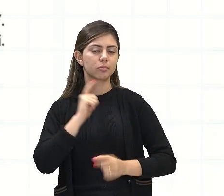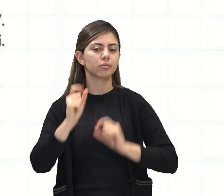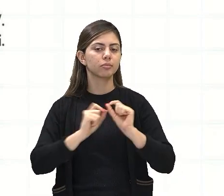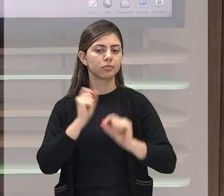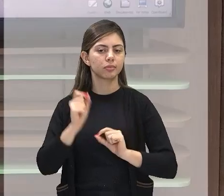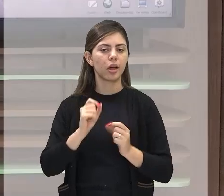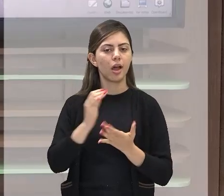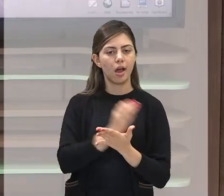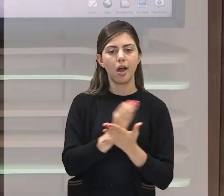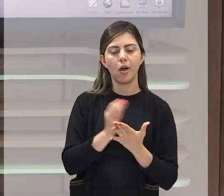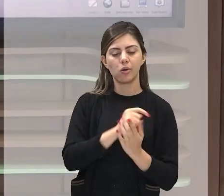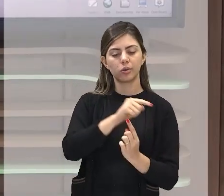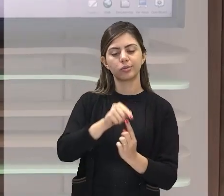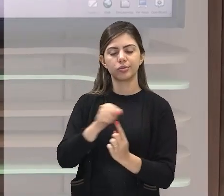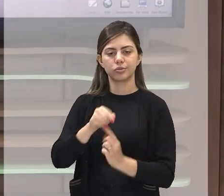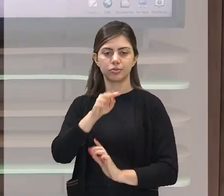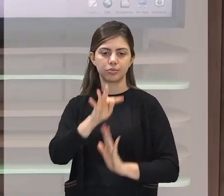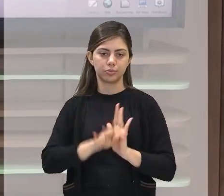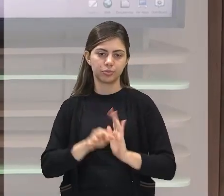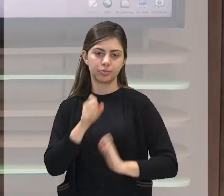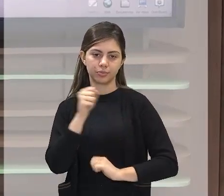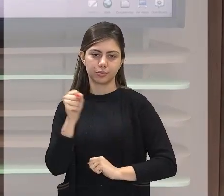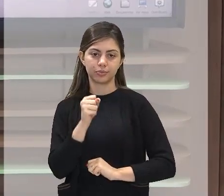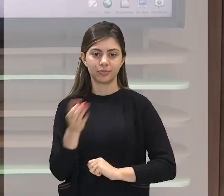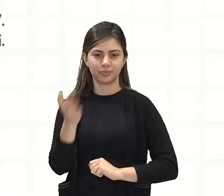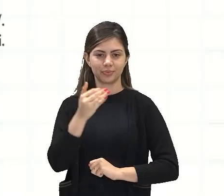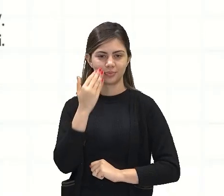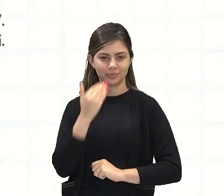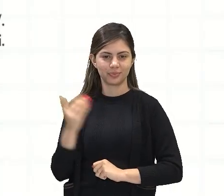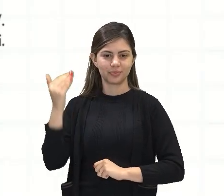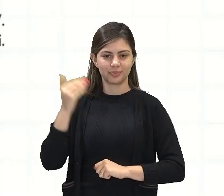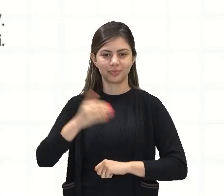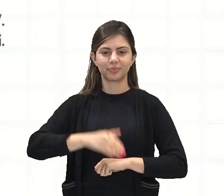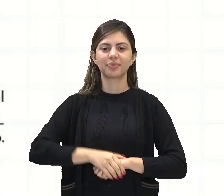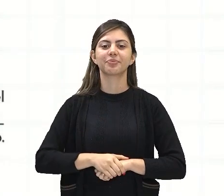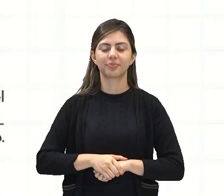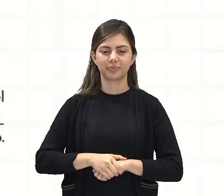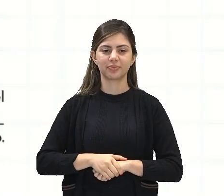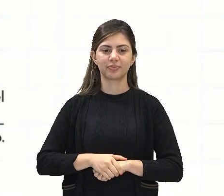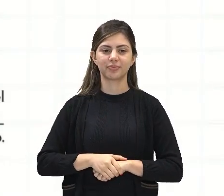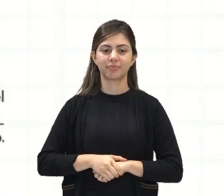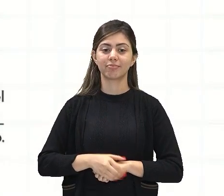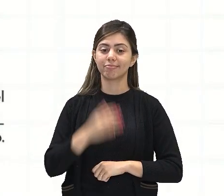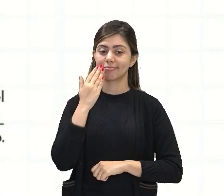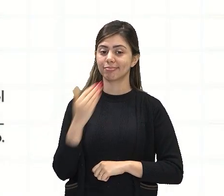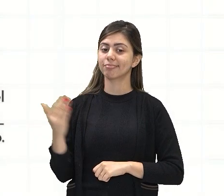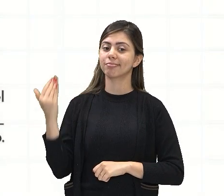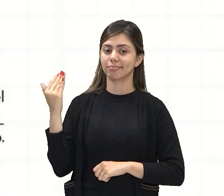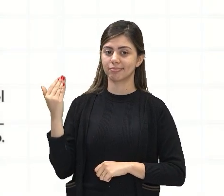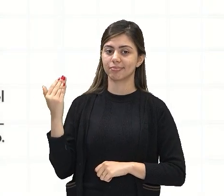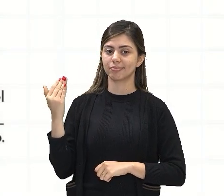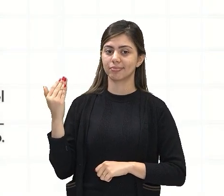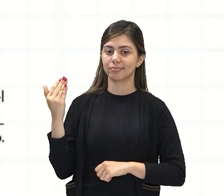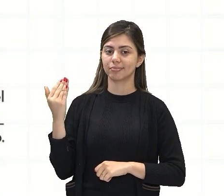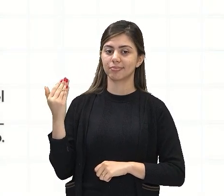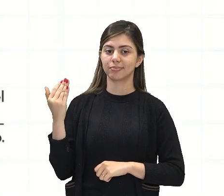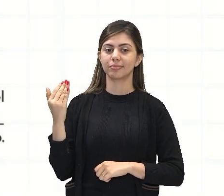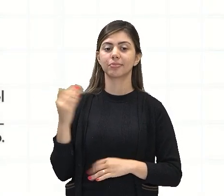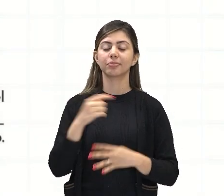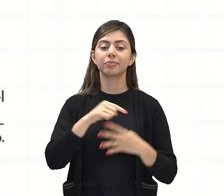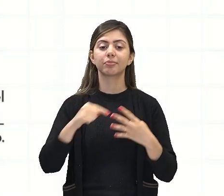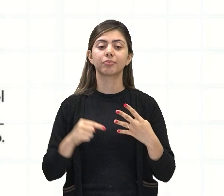né, alguns tipos de texto jornalístico. Vamos conhecer agora. Olha só, nós temos então o